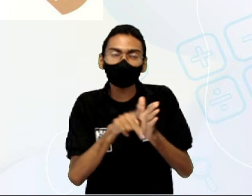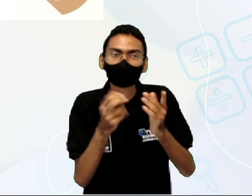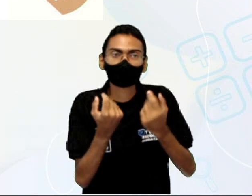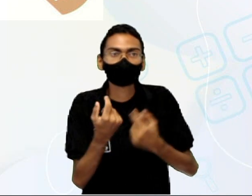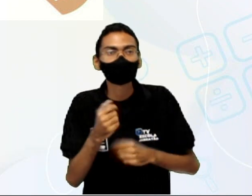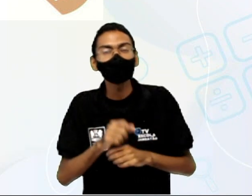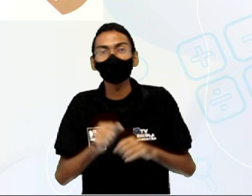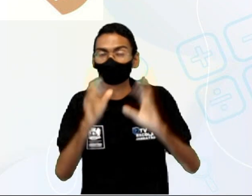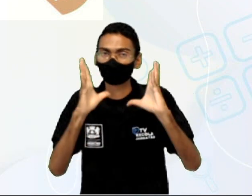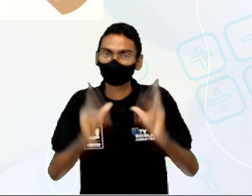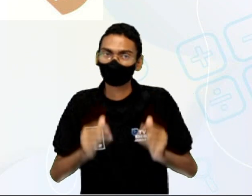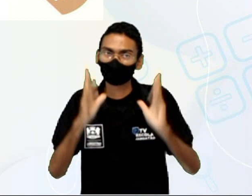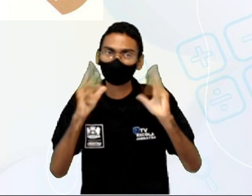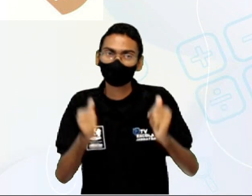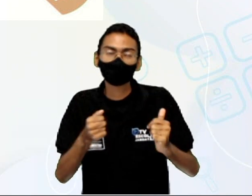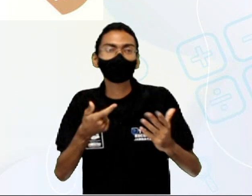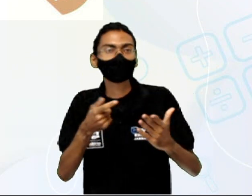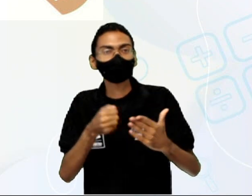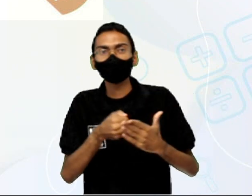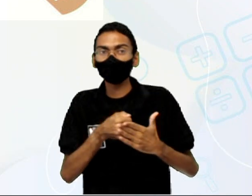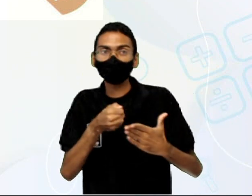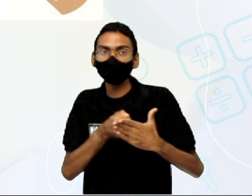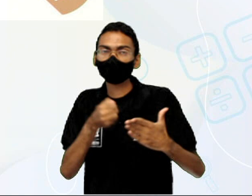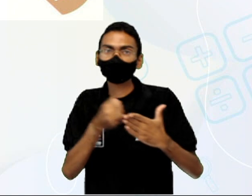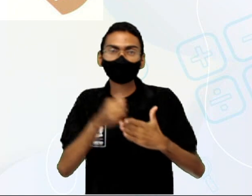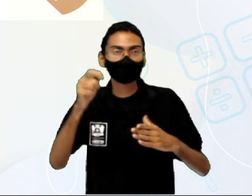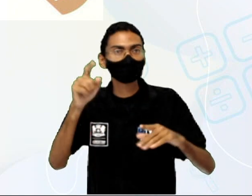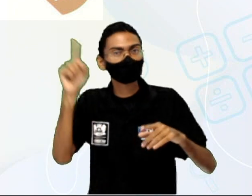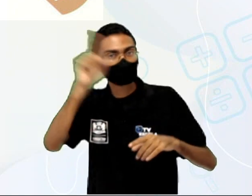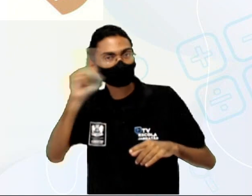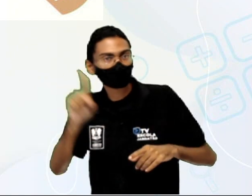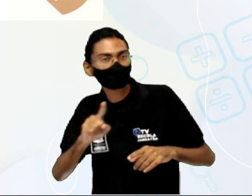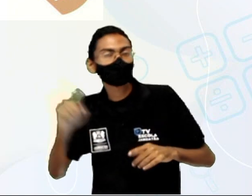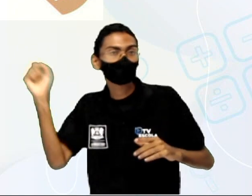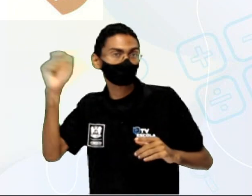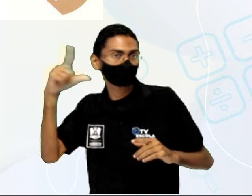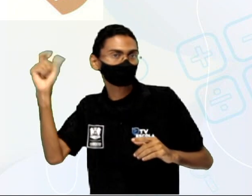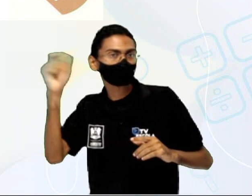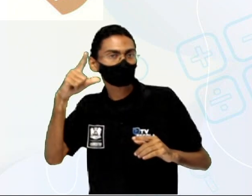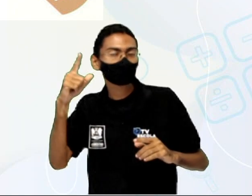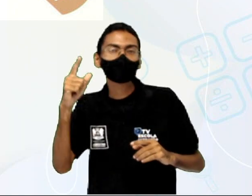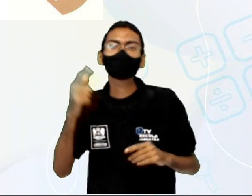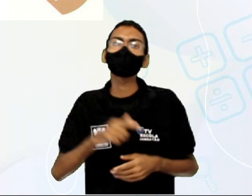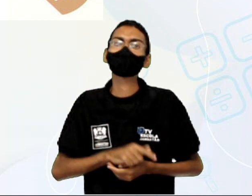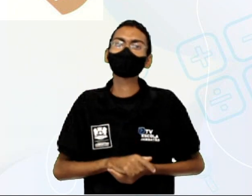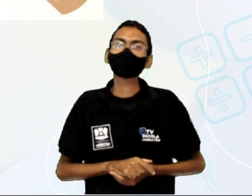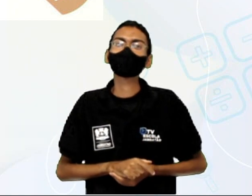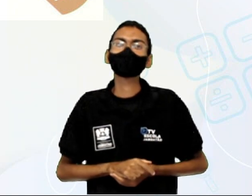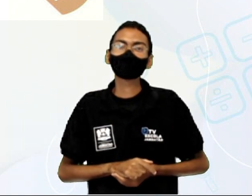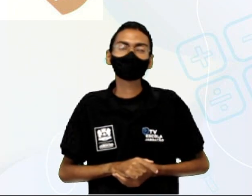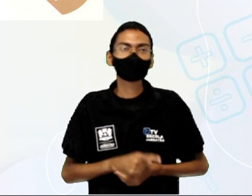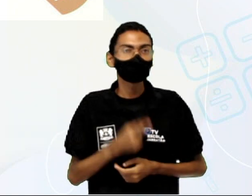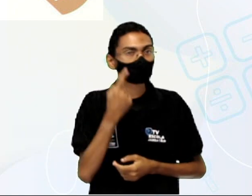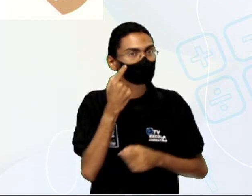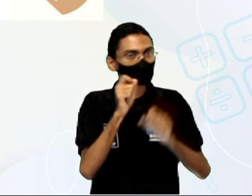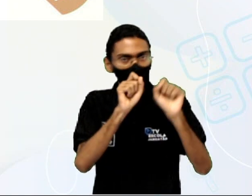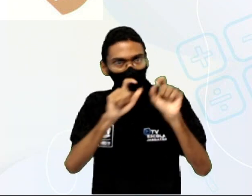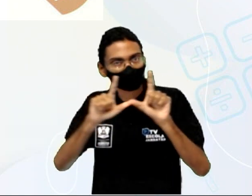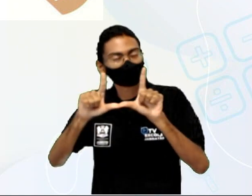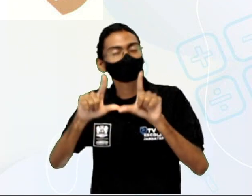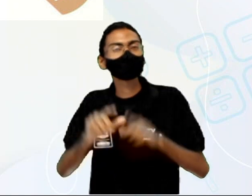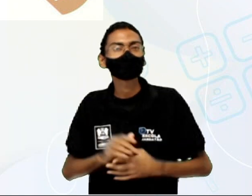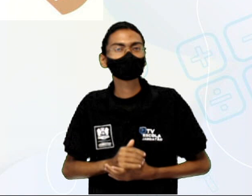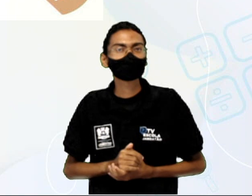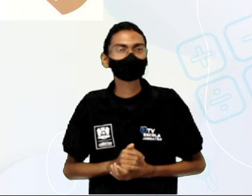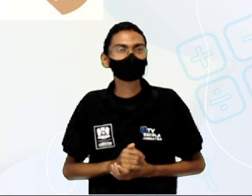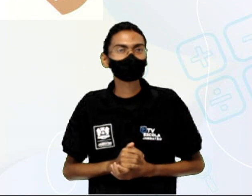autolimpeza, resistência a raios ultravioleta, entre outros, como a gente observa nessa figura. Algumas marcas